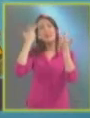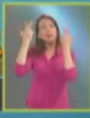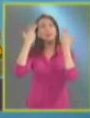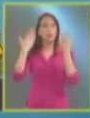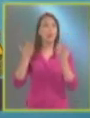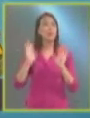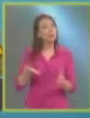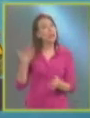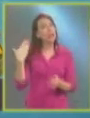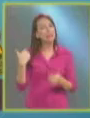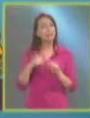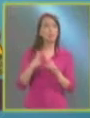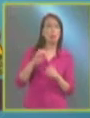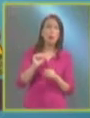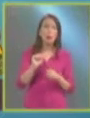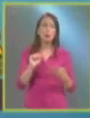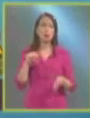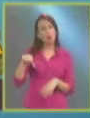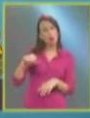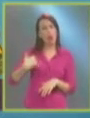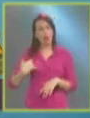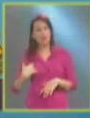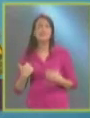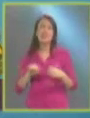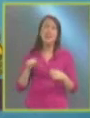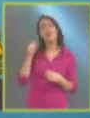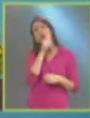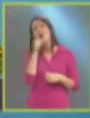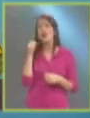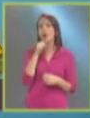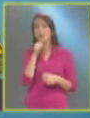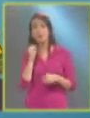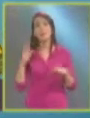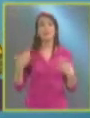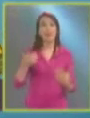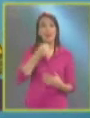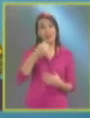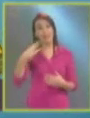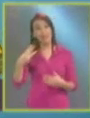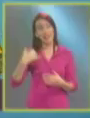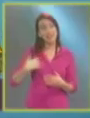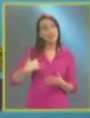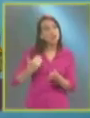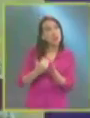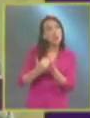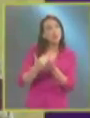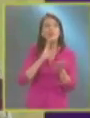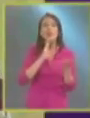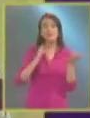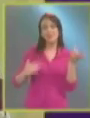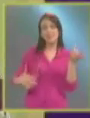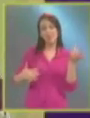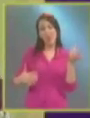eu já cantava, com os 8, 9 anos de idade, eu já cantava. Aí, aos 13, eu comecei a despertar para o violão. Poxa vida, e hoje você